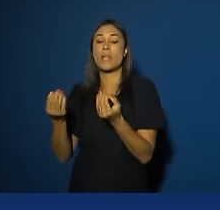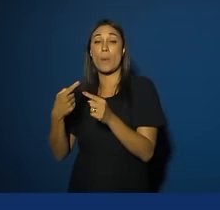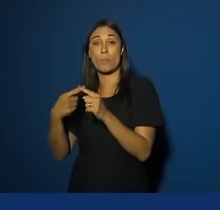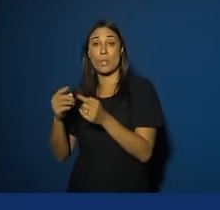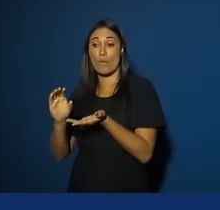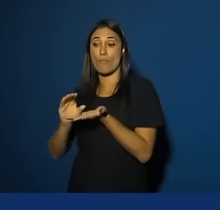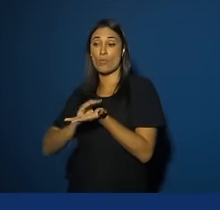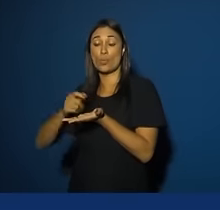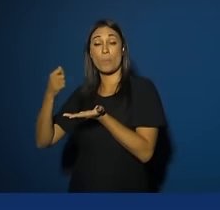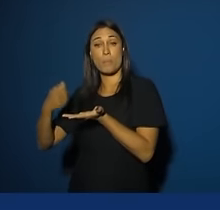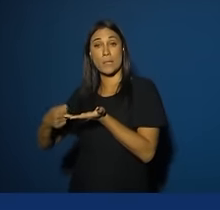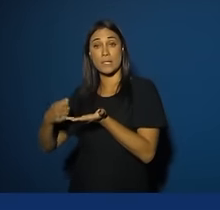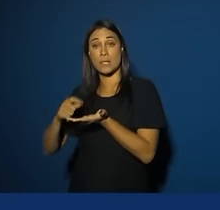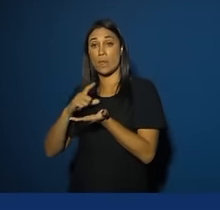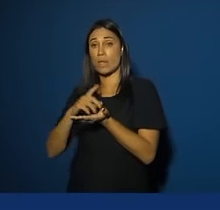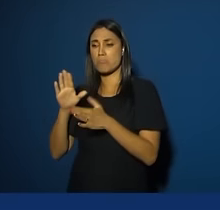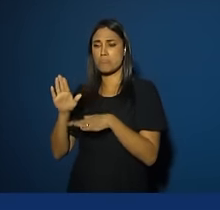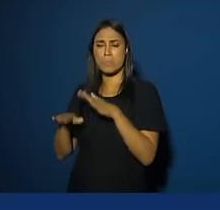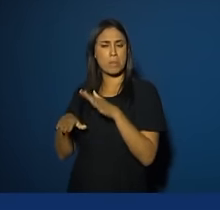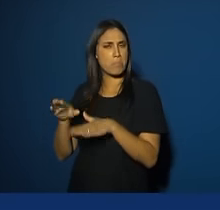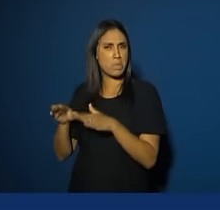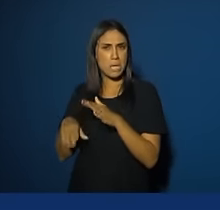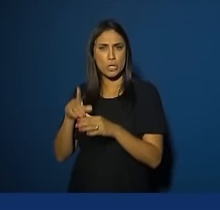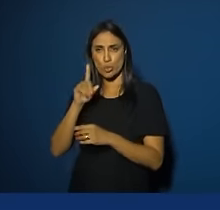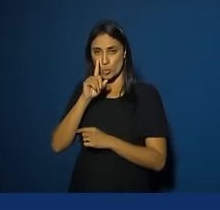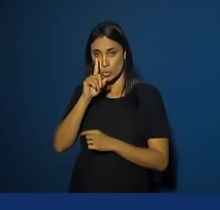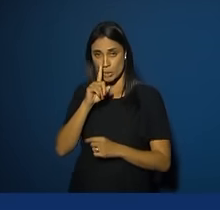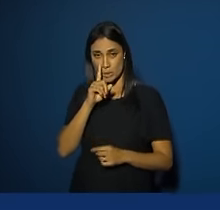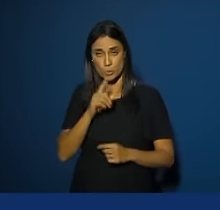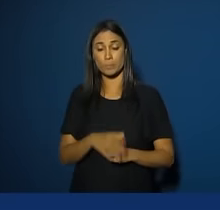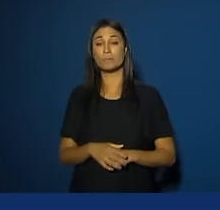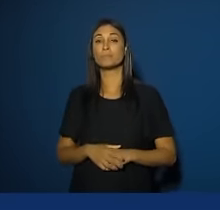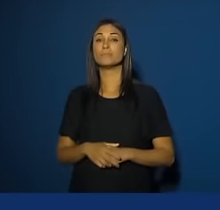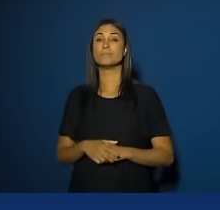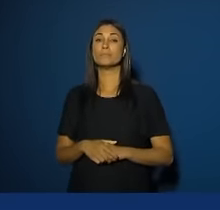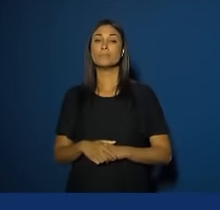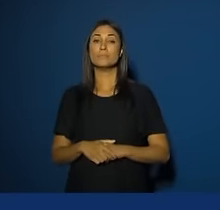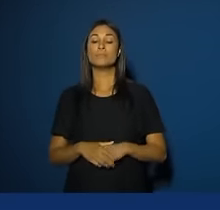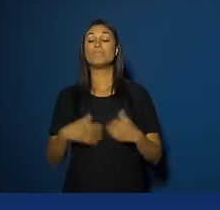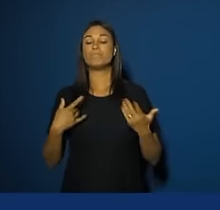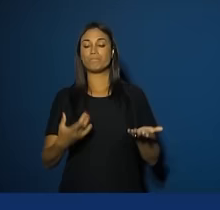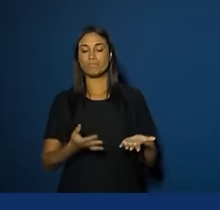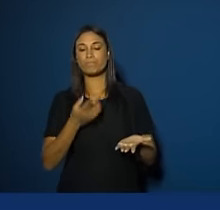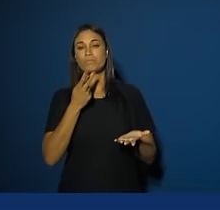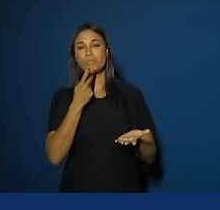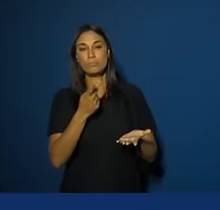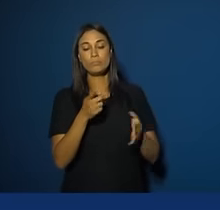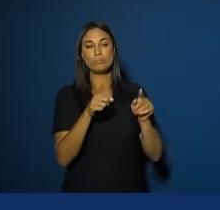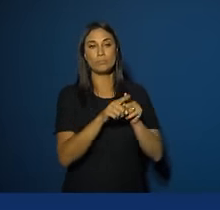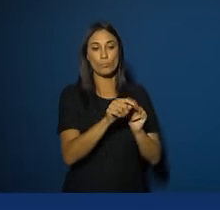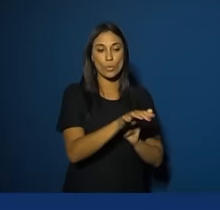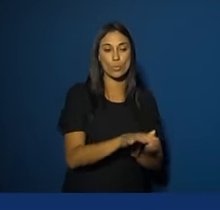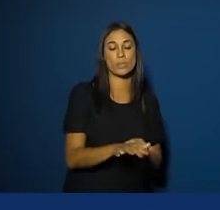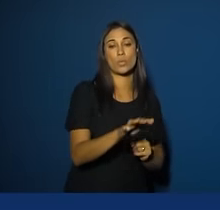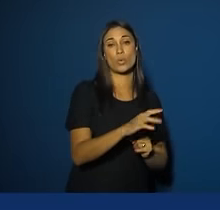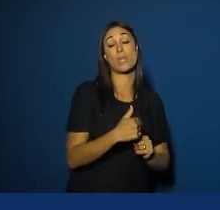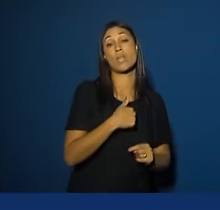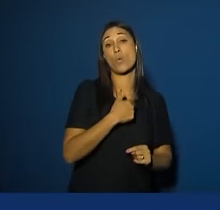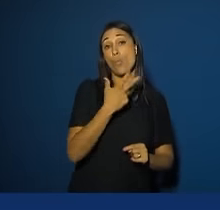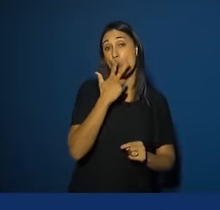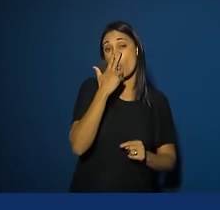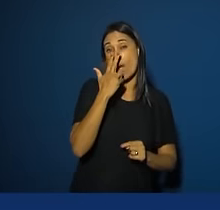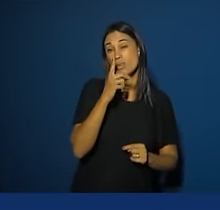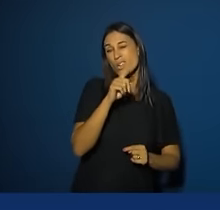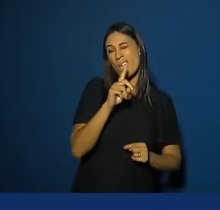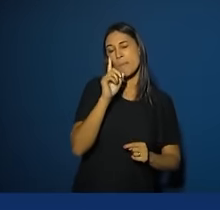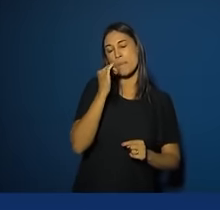têm que ter uma performance independente dos riscos. Então, eu vou citar também um setor que eu acho que